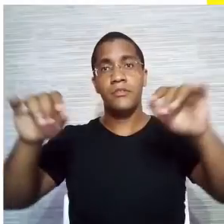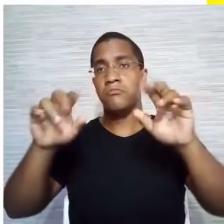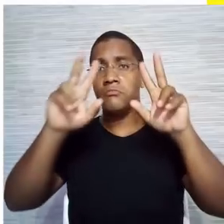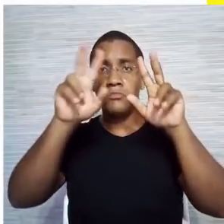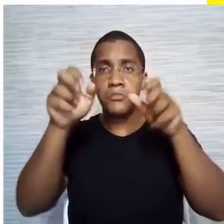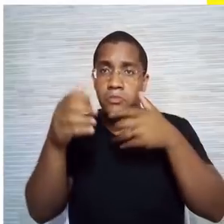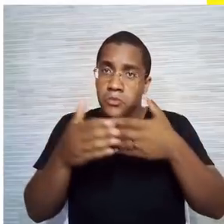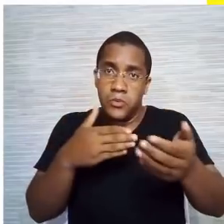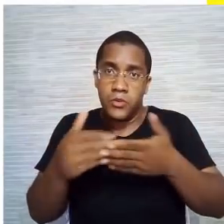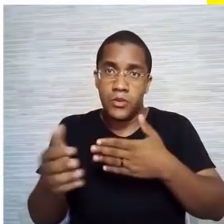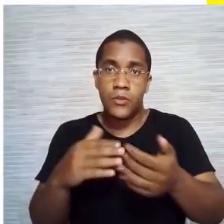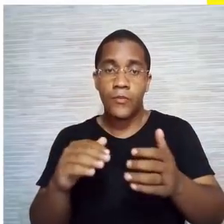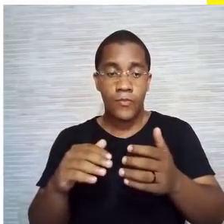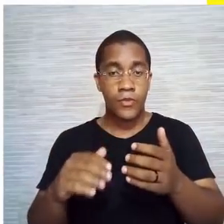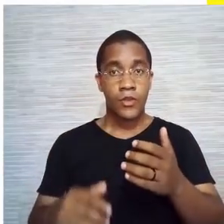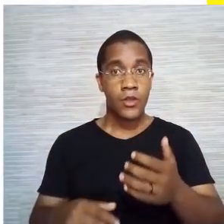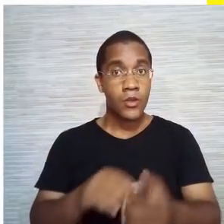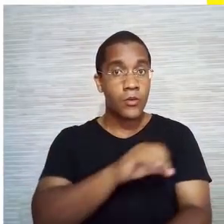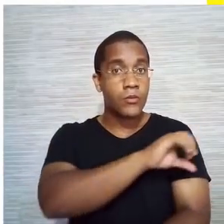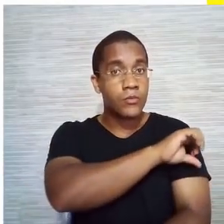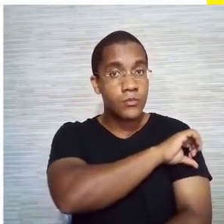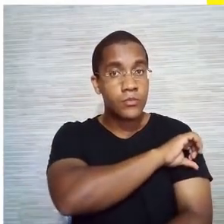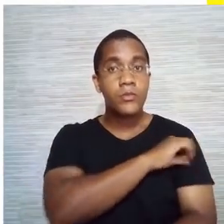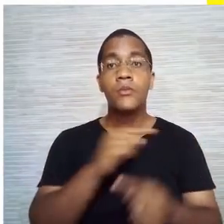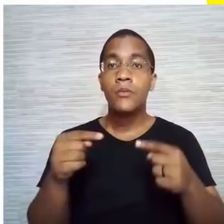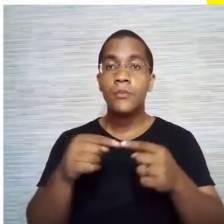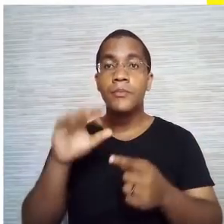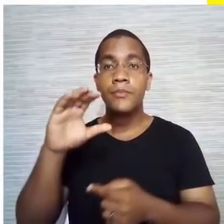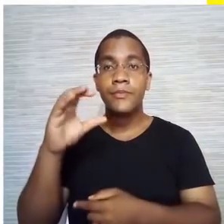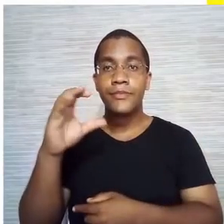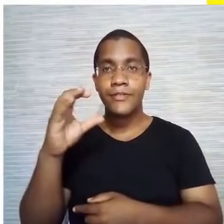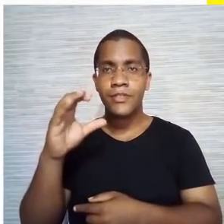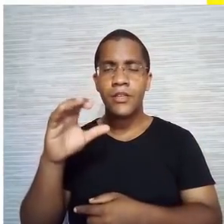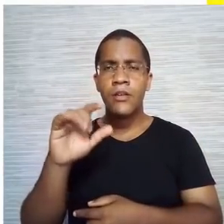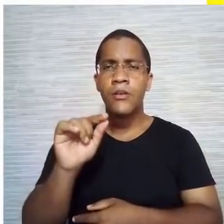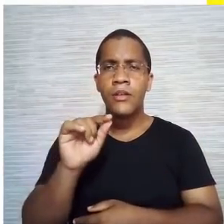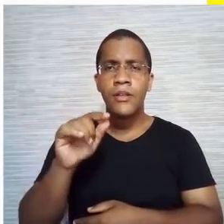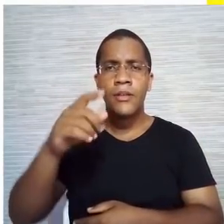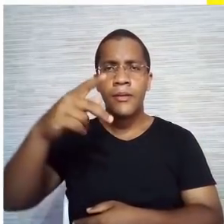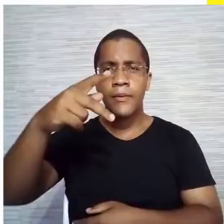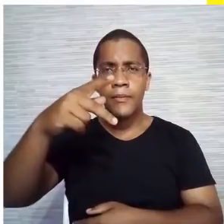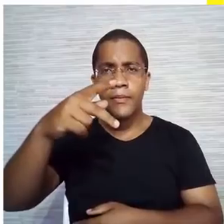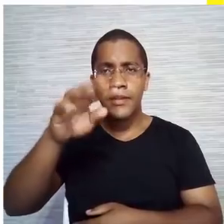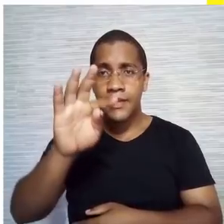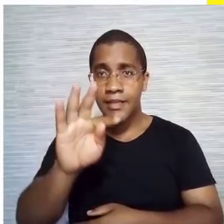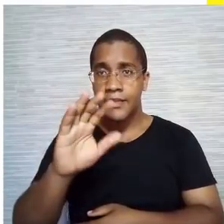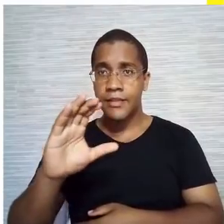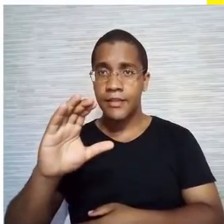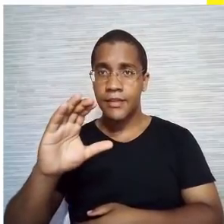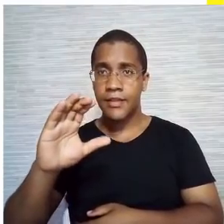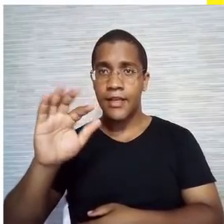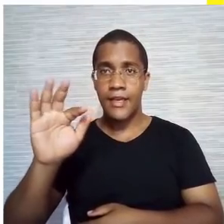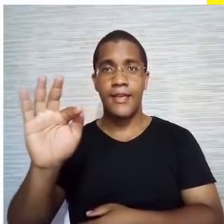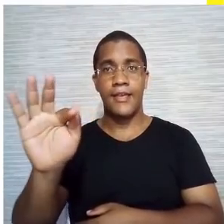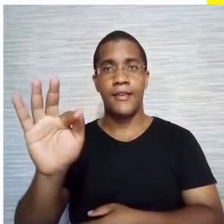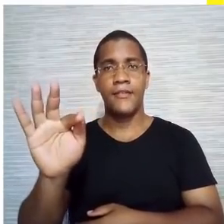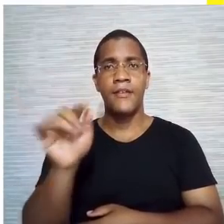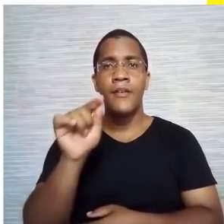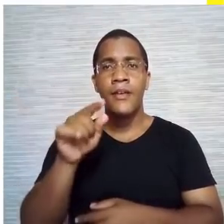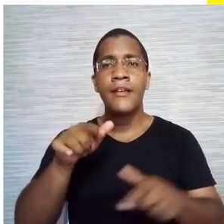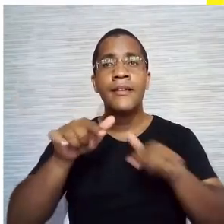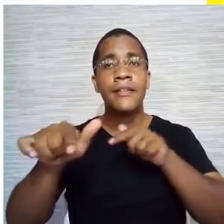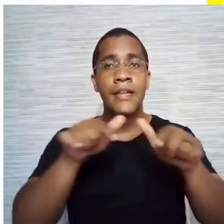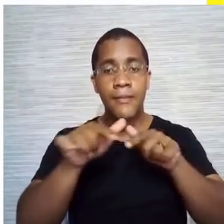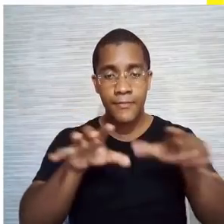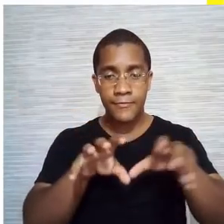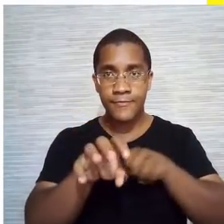assunto. E a área científica, mais para o nono ano, que seria o TCF, certo? Esse trabalho de conclusão do